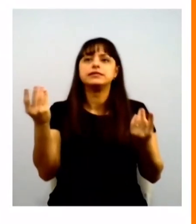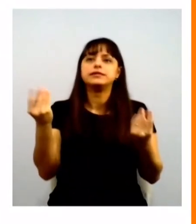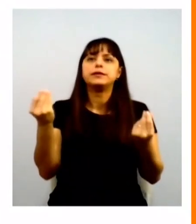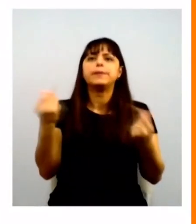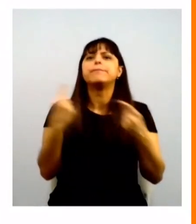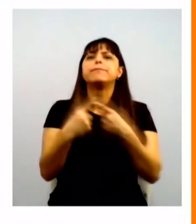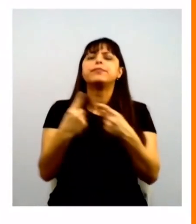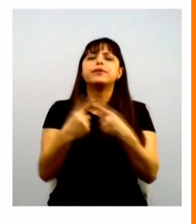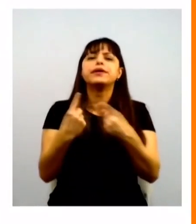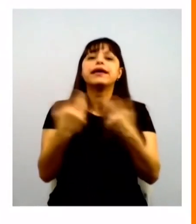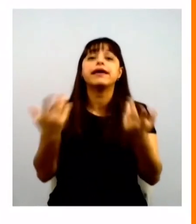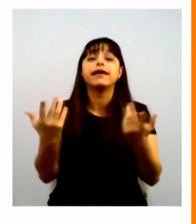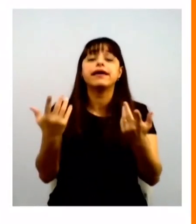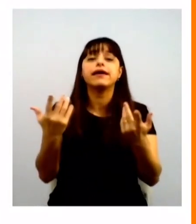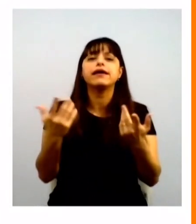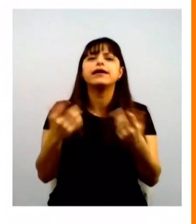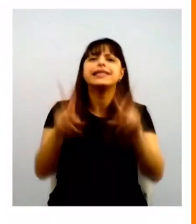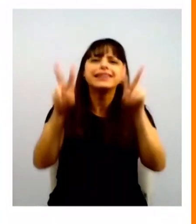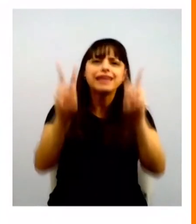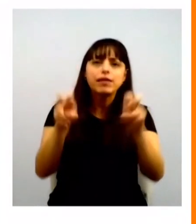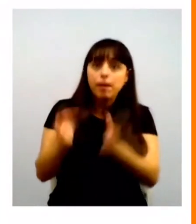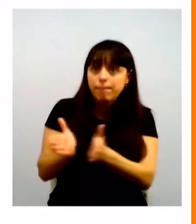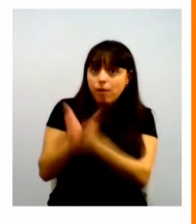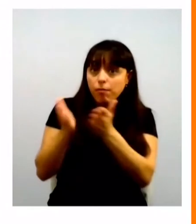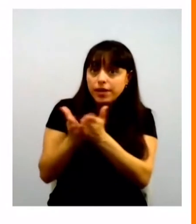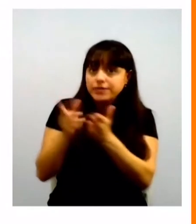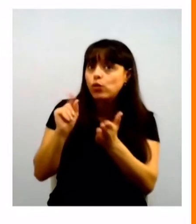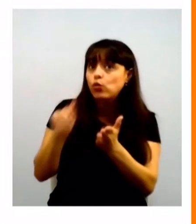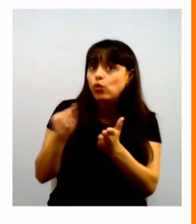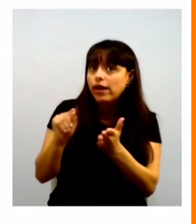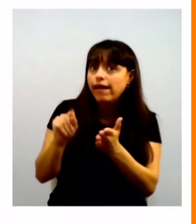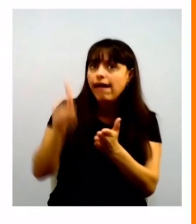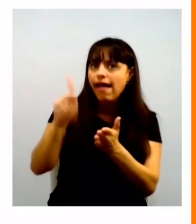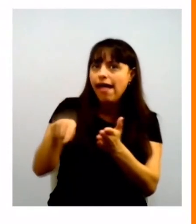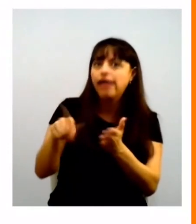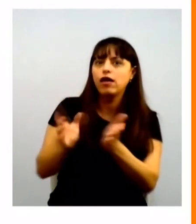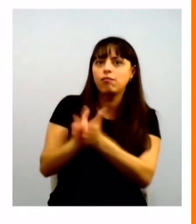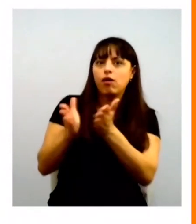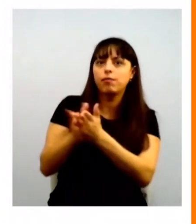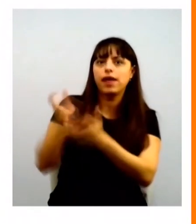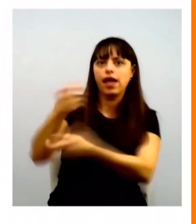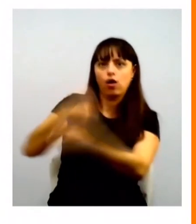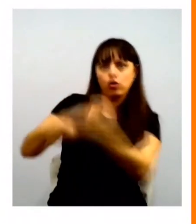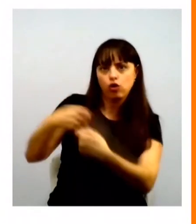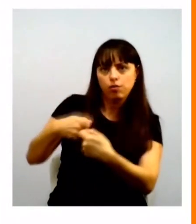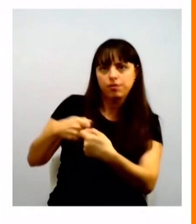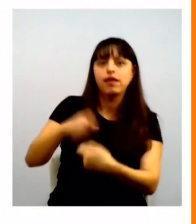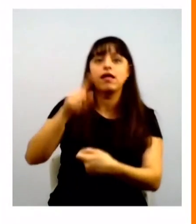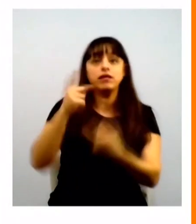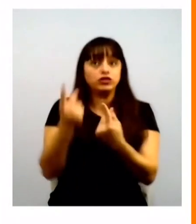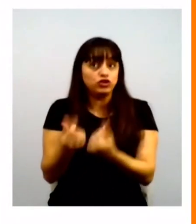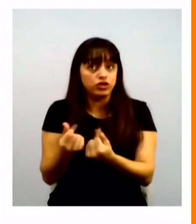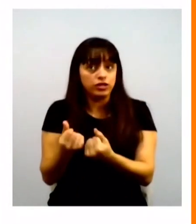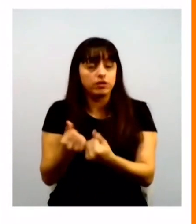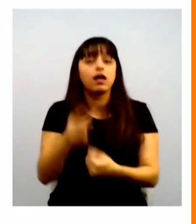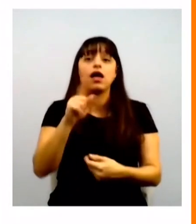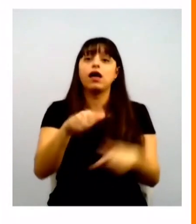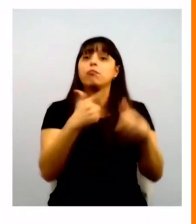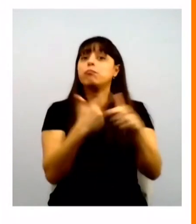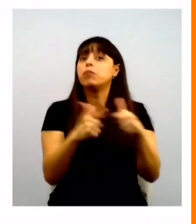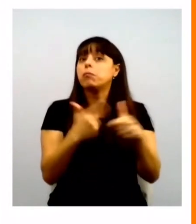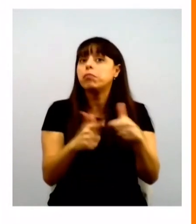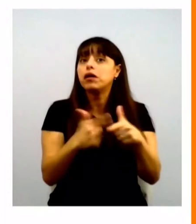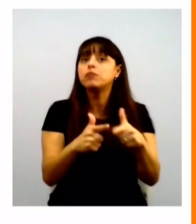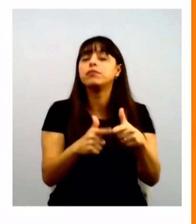estamos falando de pobreza econômica ou pobreza cultural. é verdade